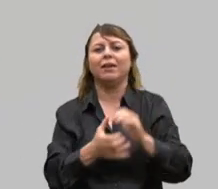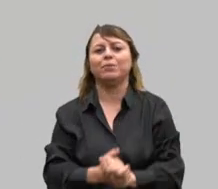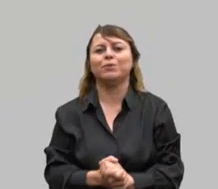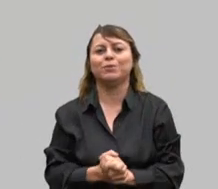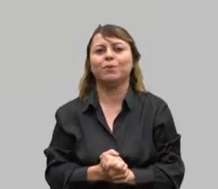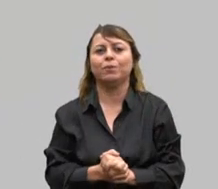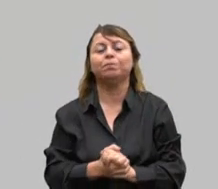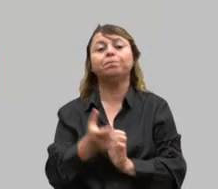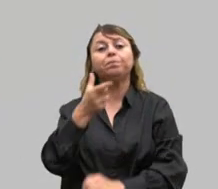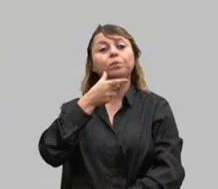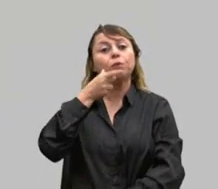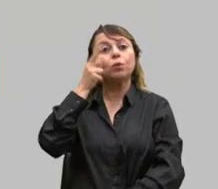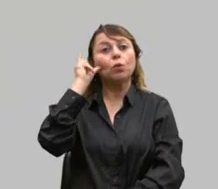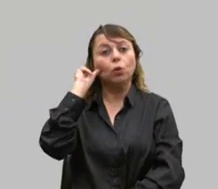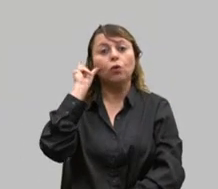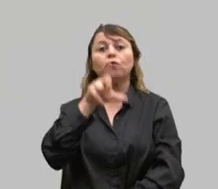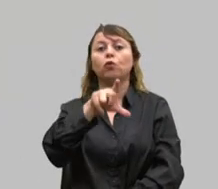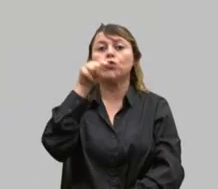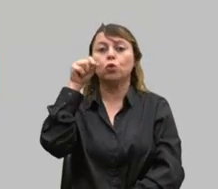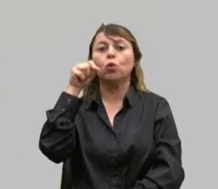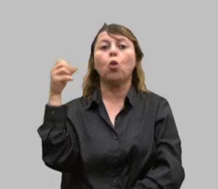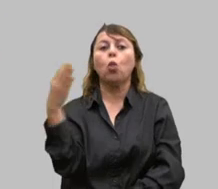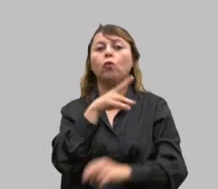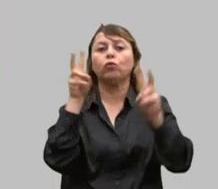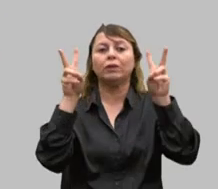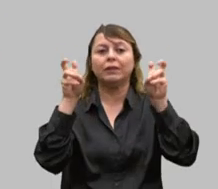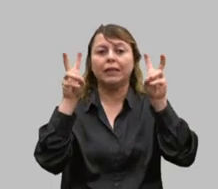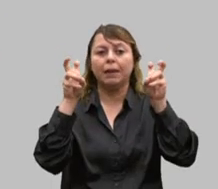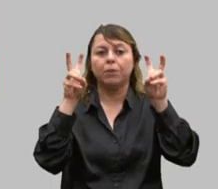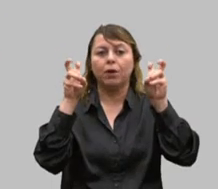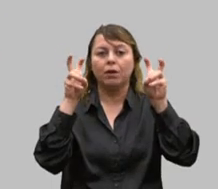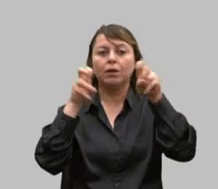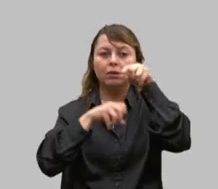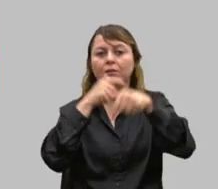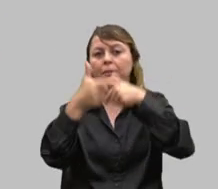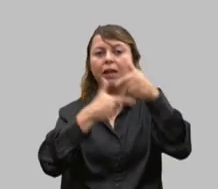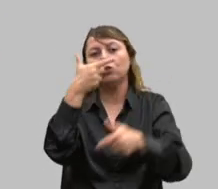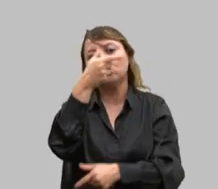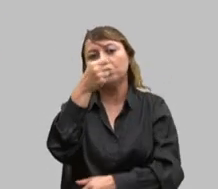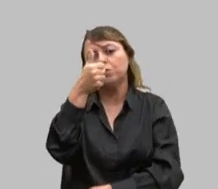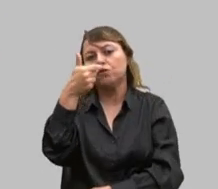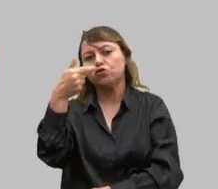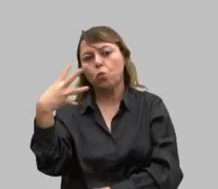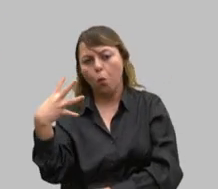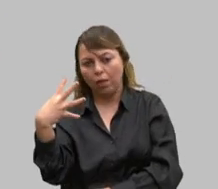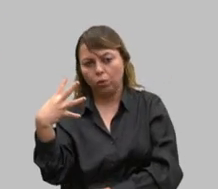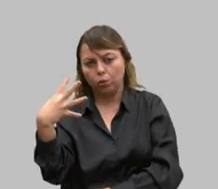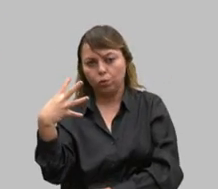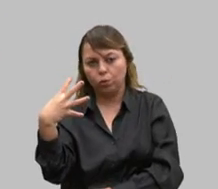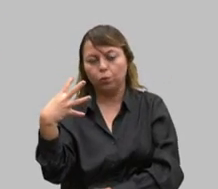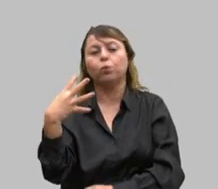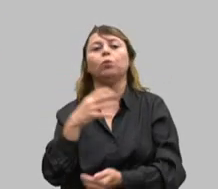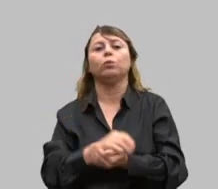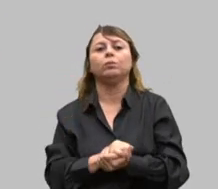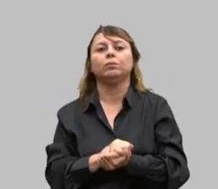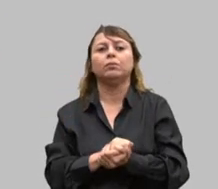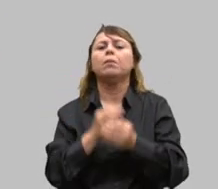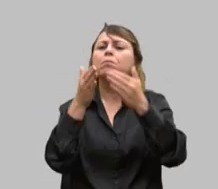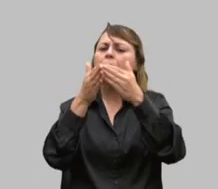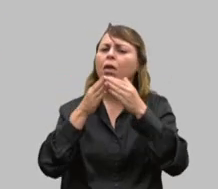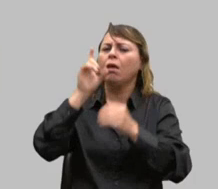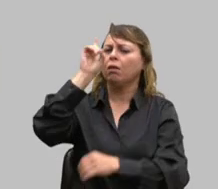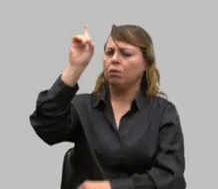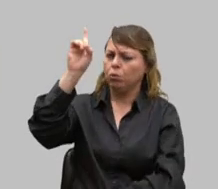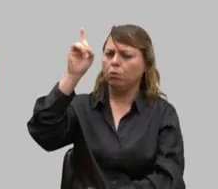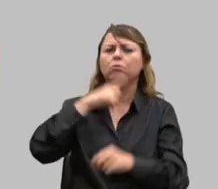ontem foi escolhido novo tema a trabalhar em 2024 rogo a Deus que